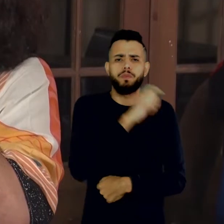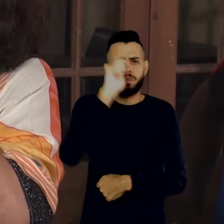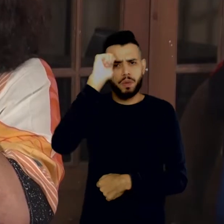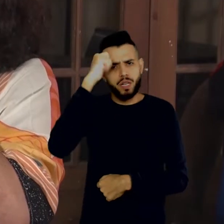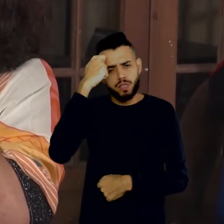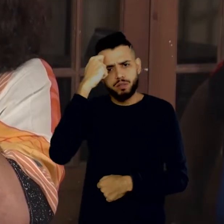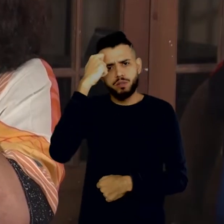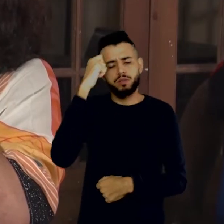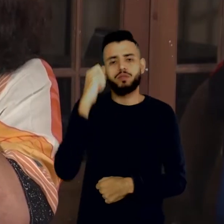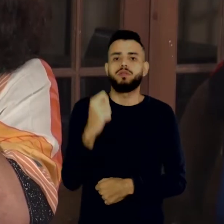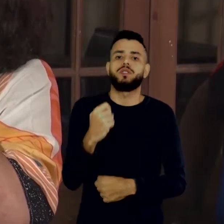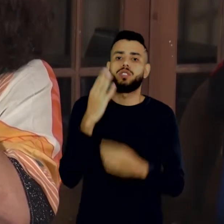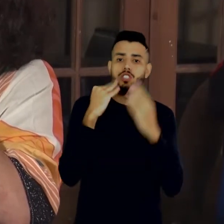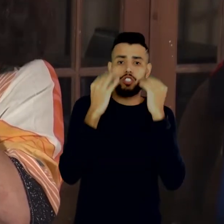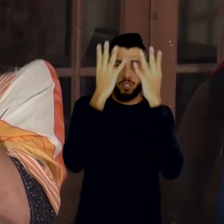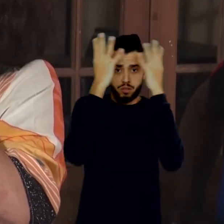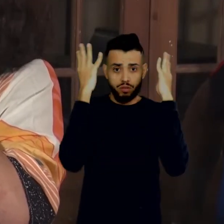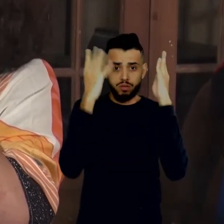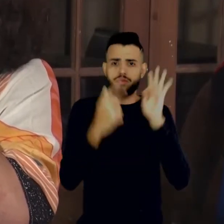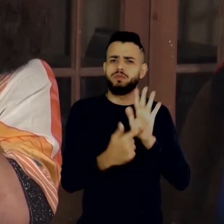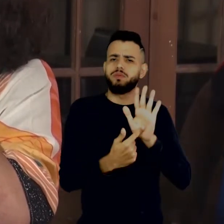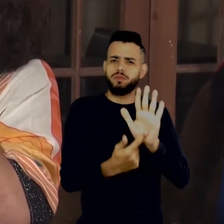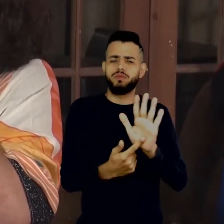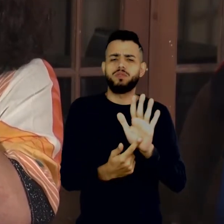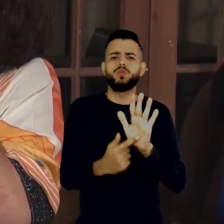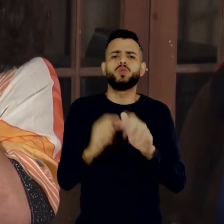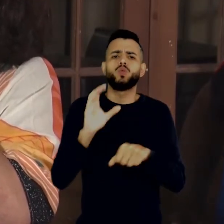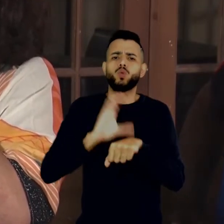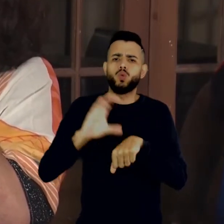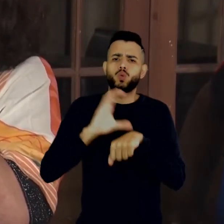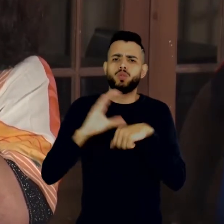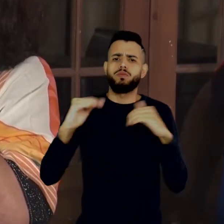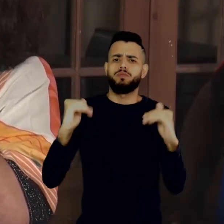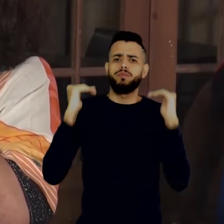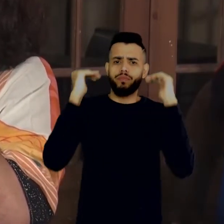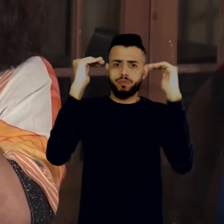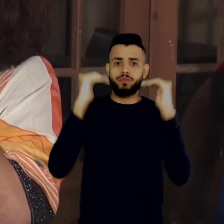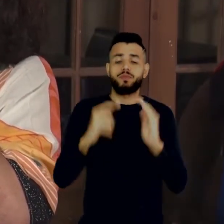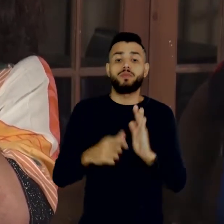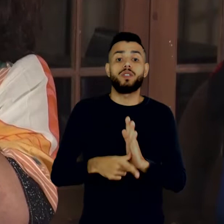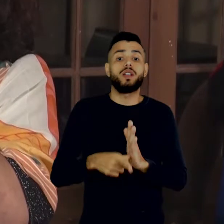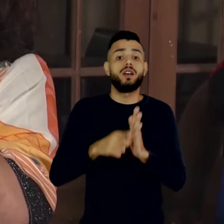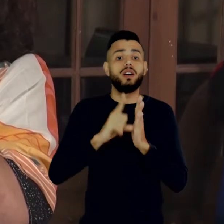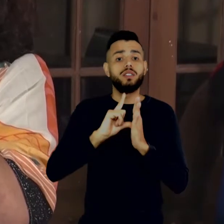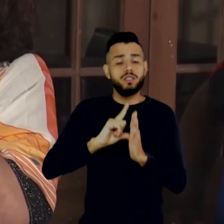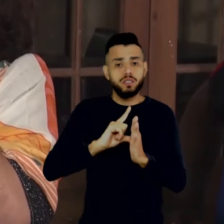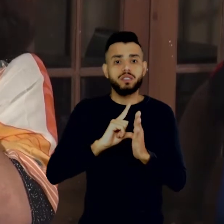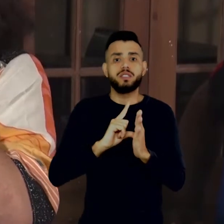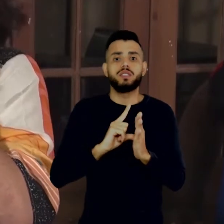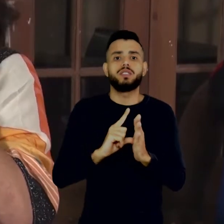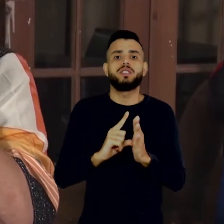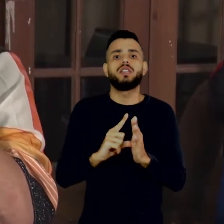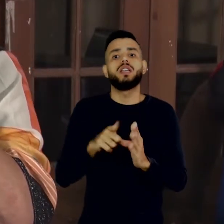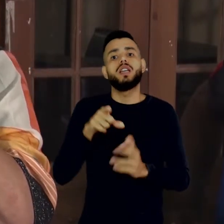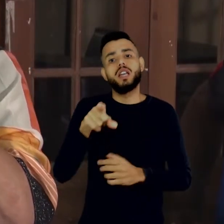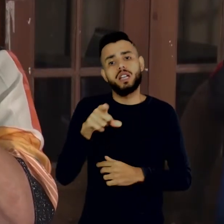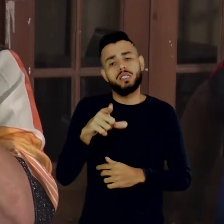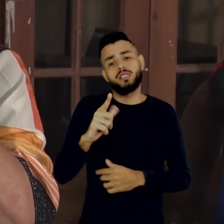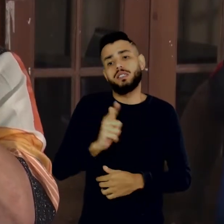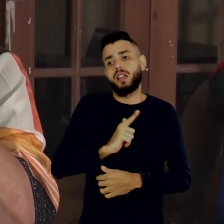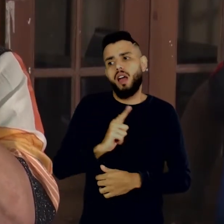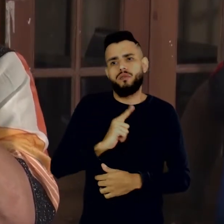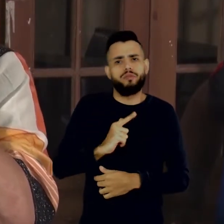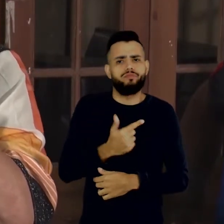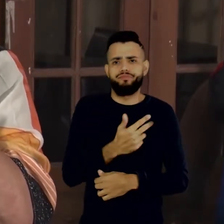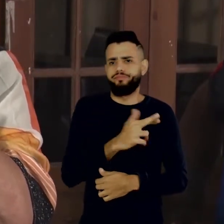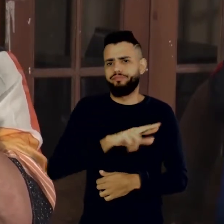indígenas passou a se tornar visível nos cursos mais seletivos, onde, antes das cotas, eles estavam praticamente ausentes.